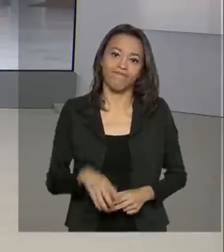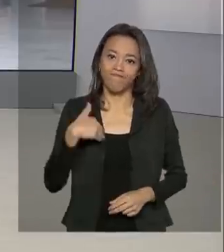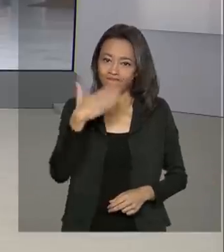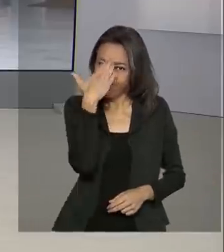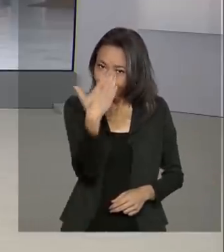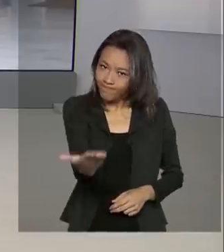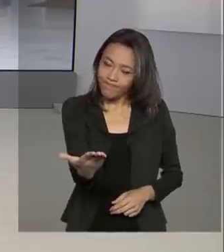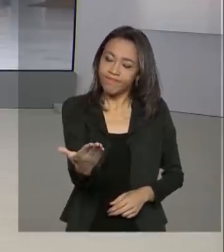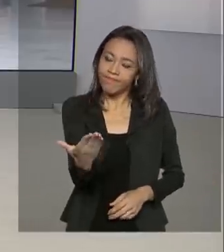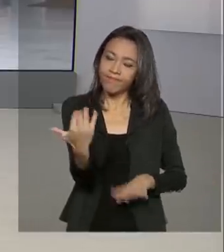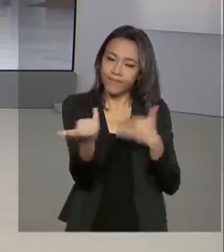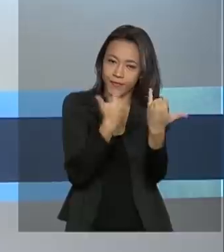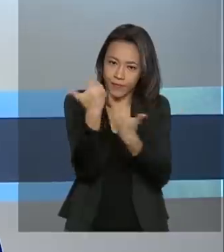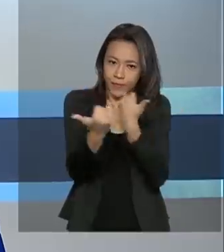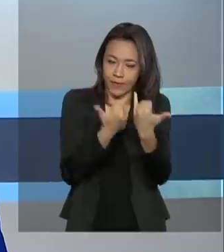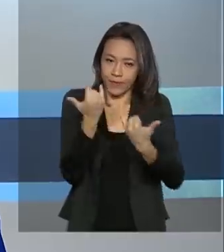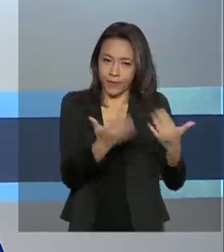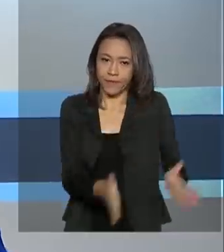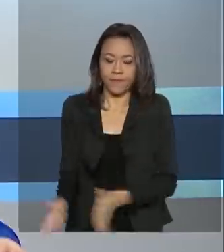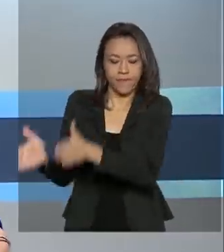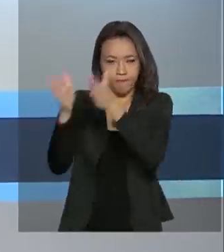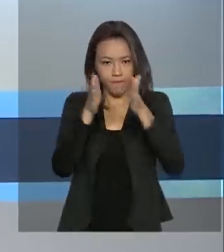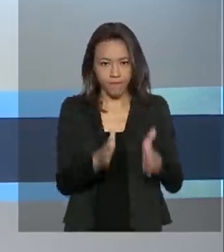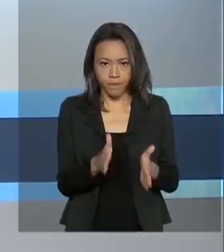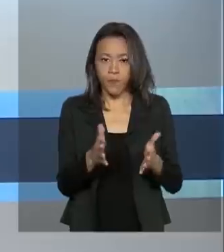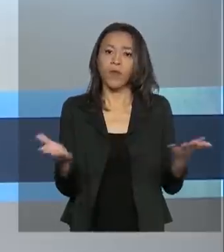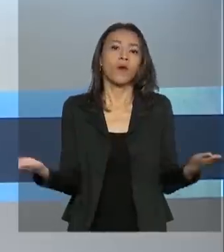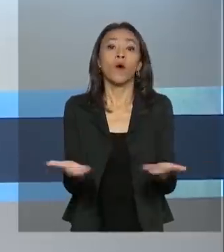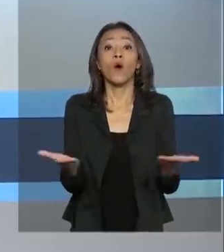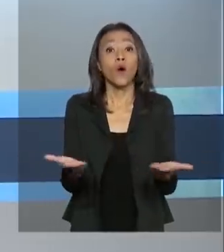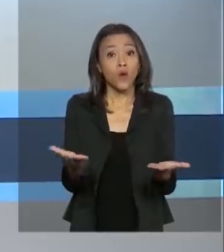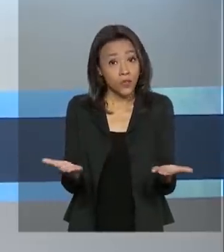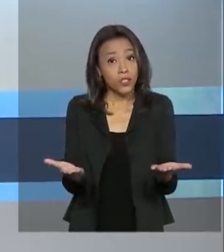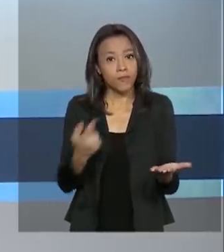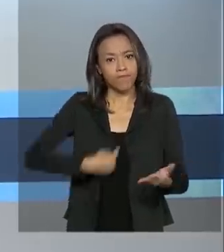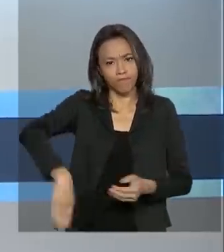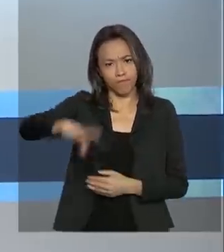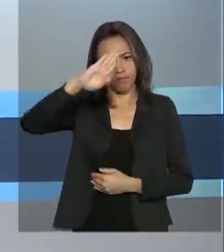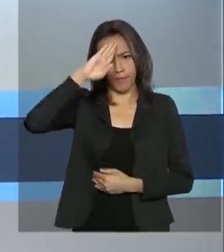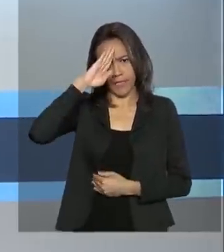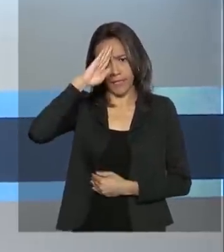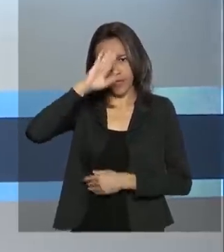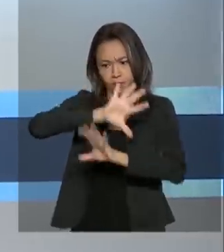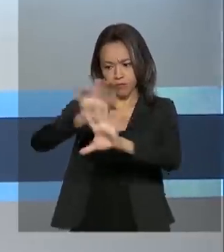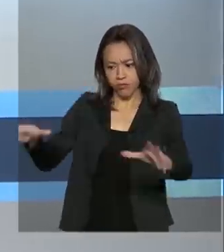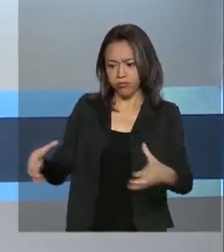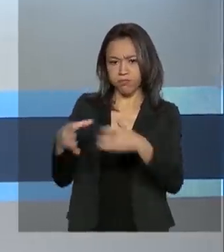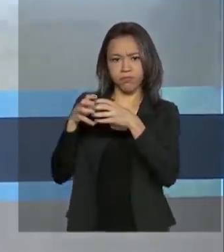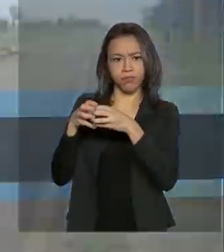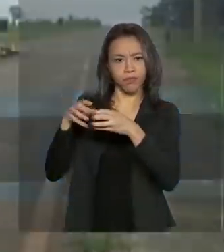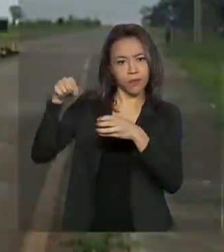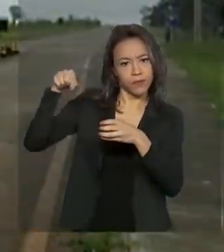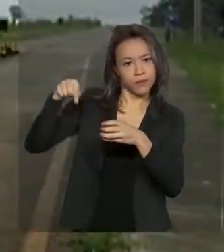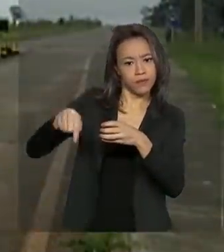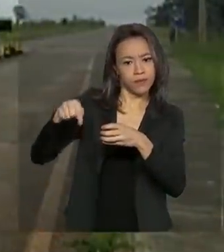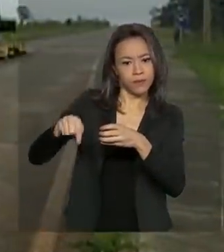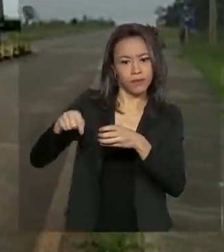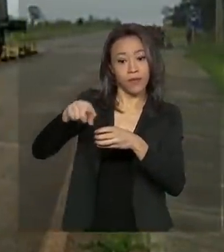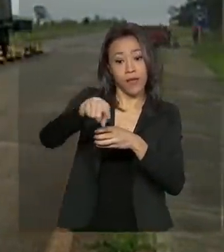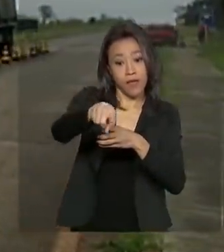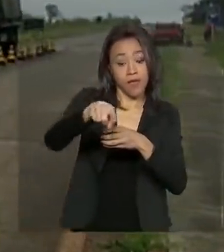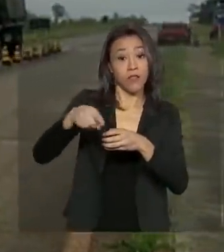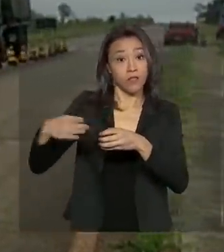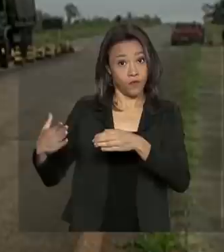obrigada márcia pela suas informações e olha hoje cedo militares do exército que fazem parte do comando conjunto planalto